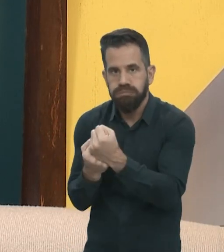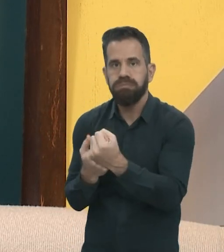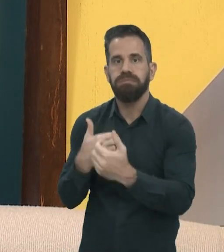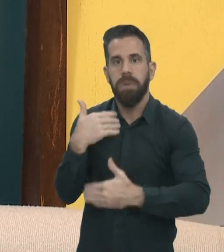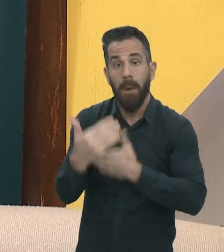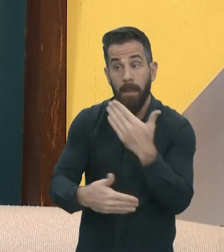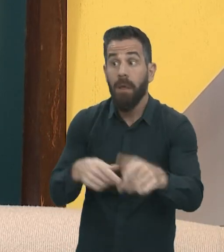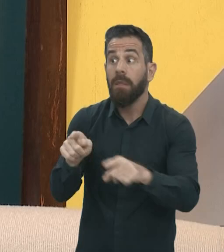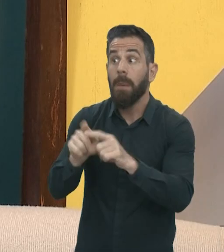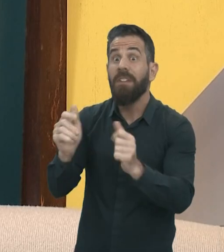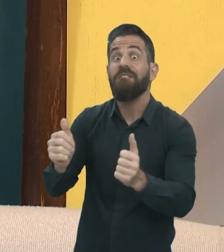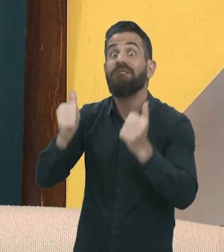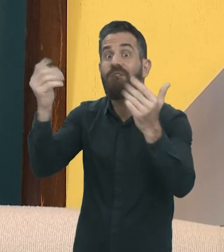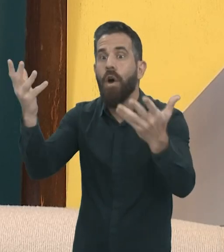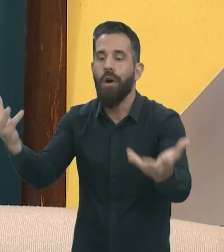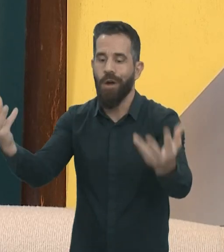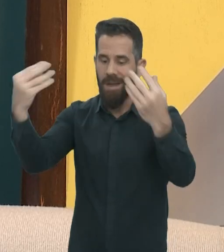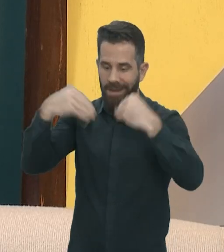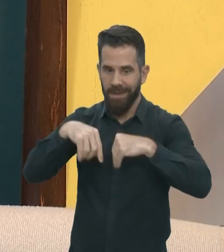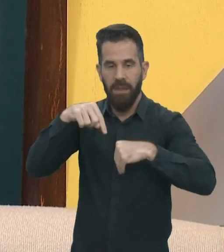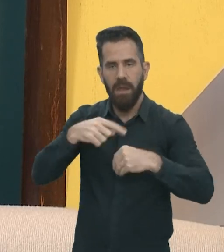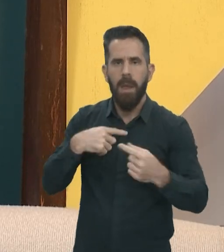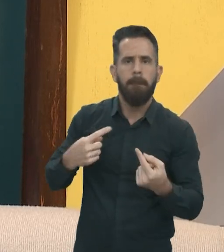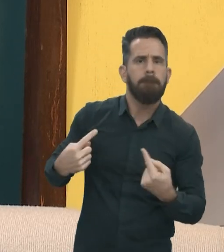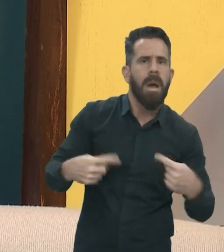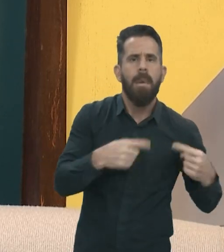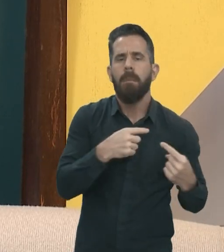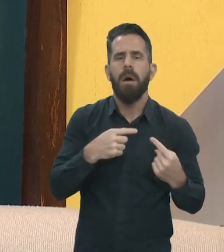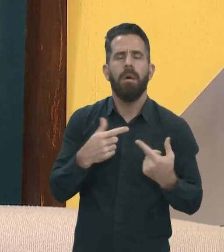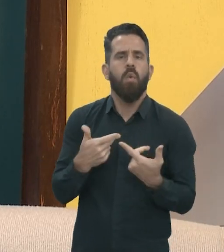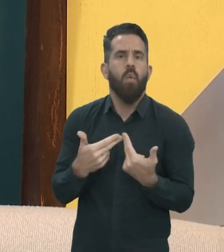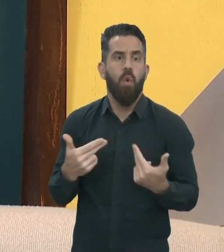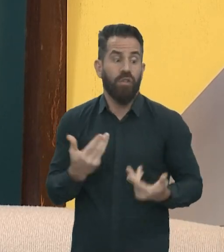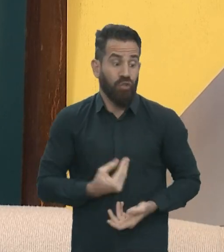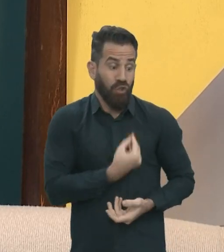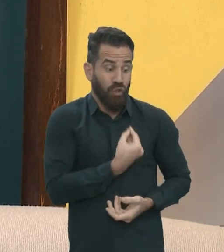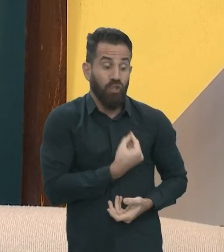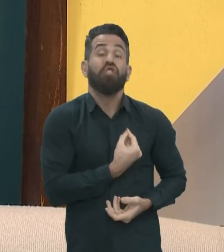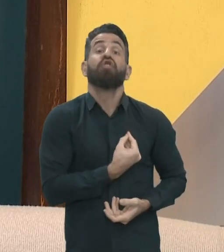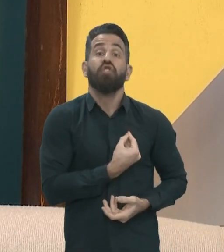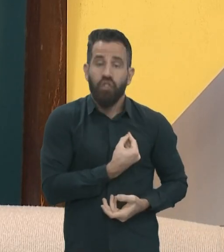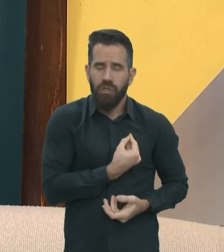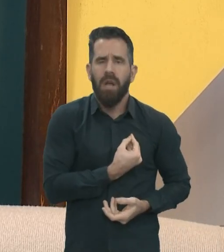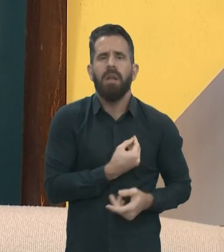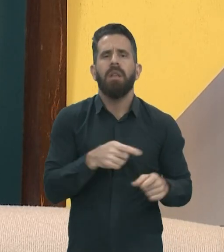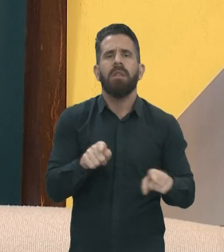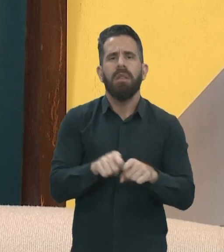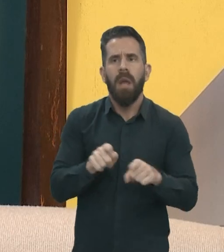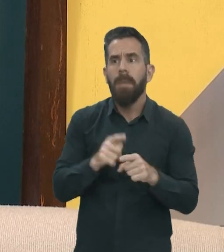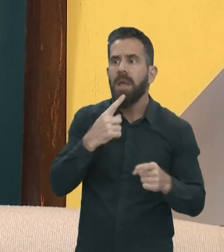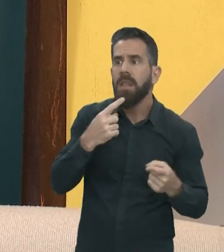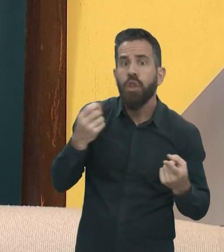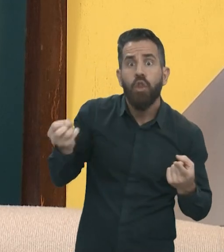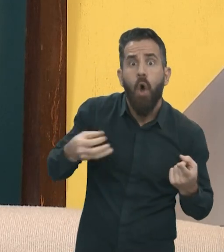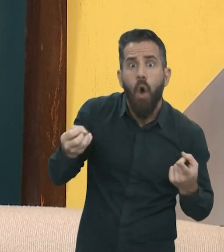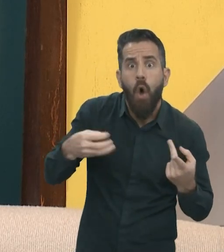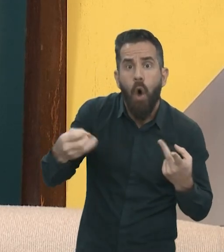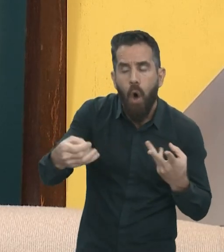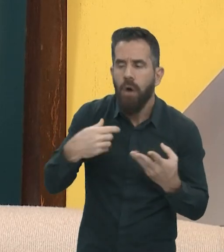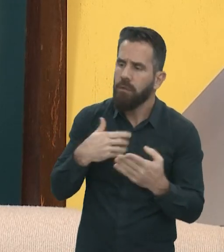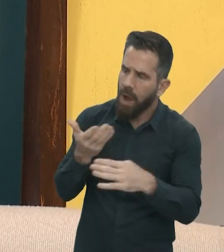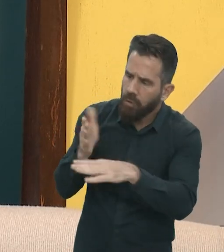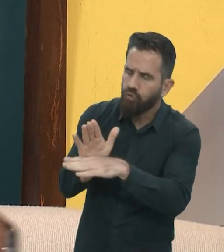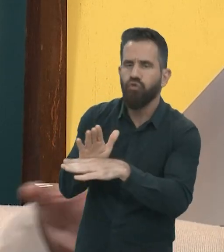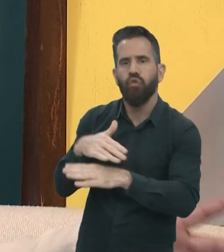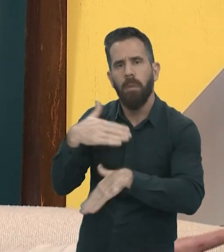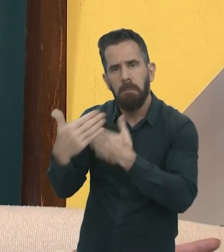e de dentro, para discutir como potencializar coisas que já acontecem e amplificar as coisas que acontecem, mas